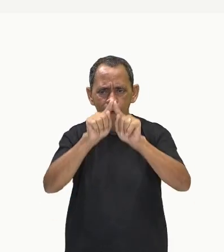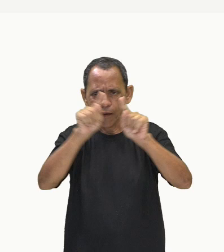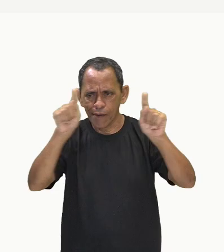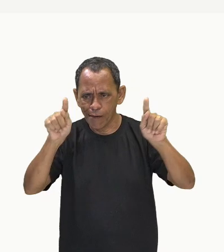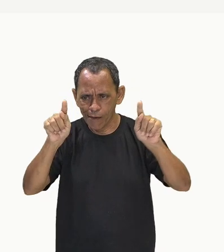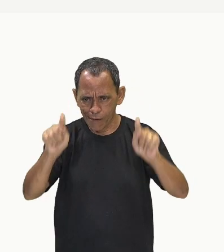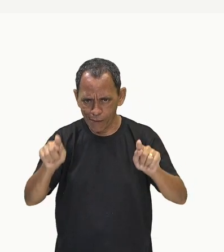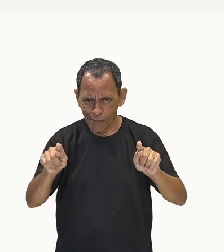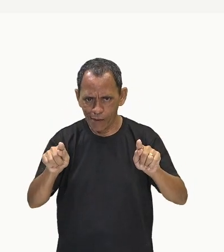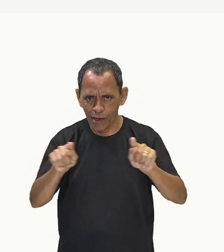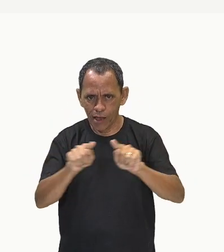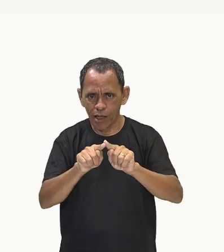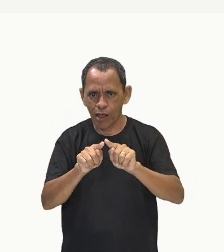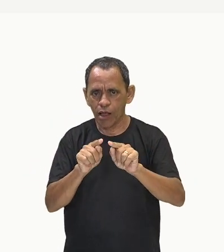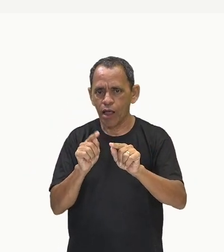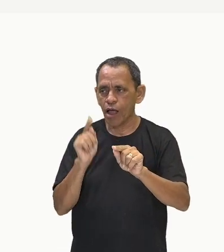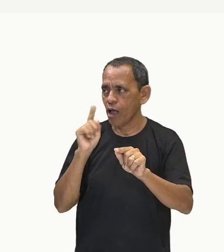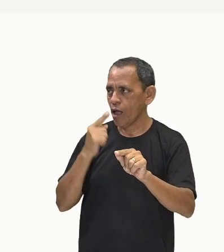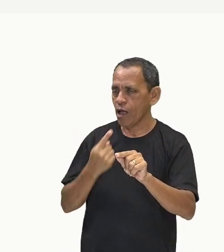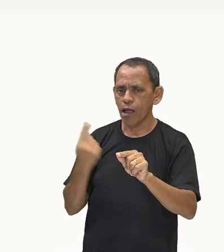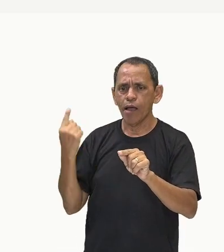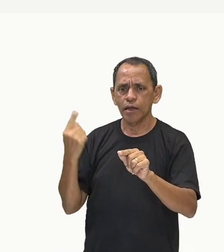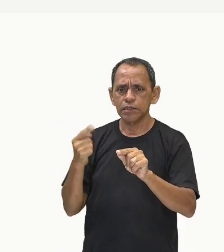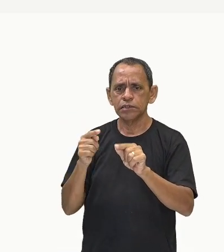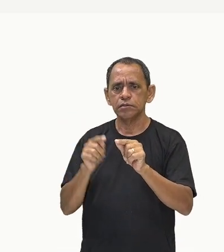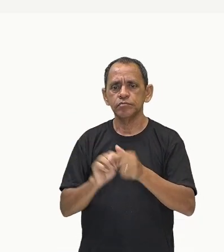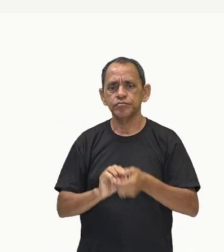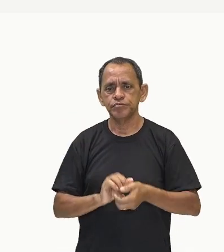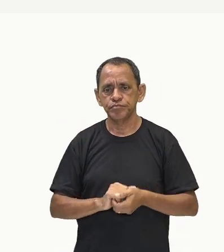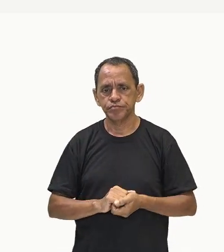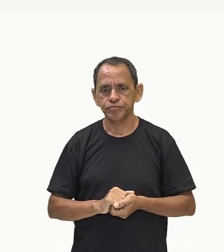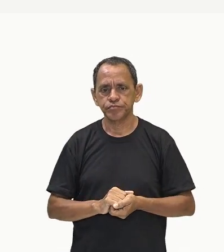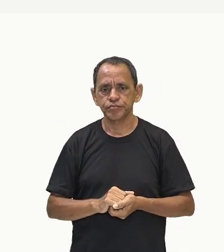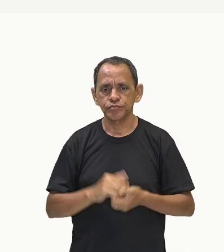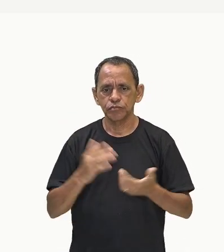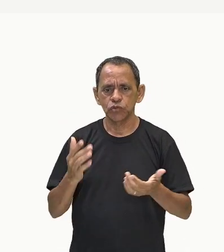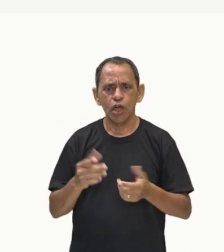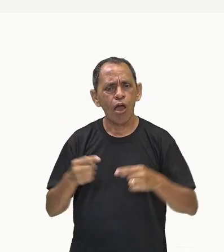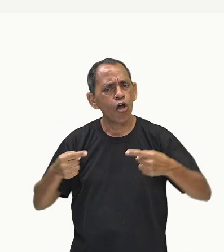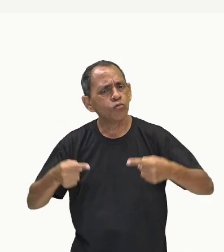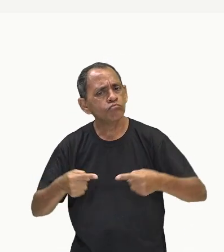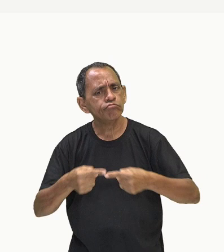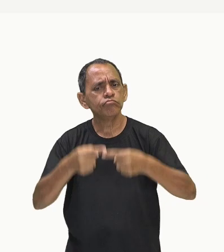projeção de uma outra aresta. Então, né, de acordo aqui